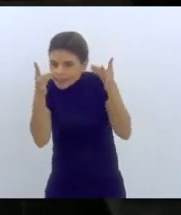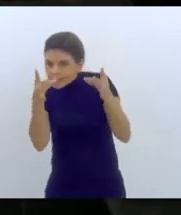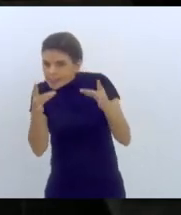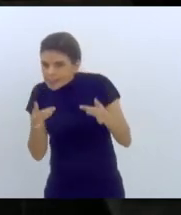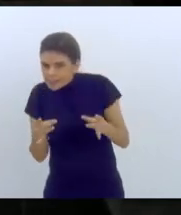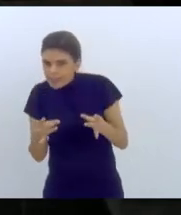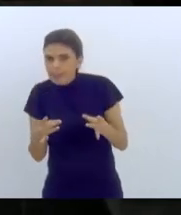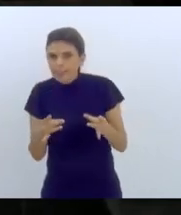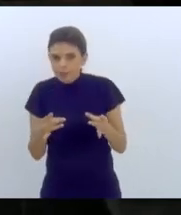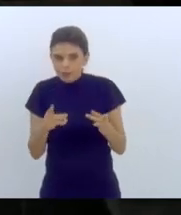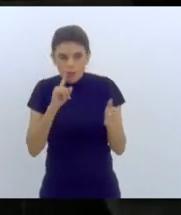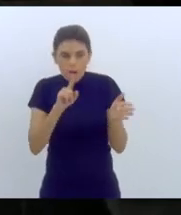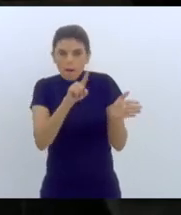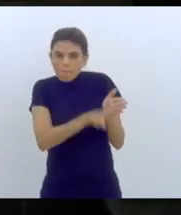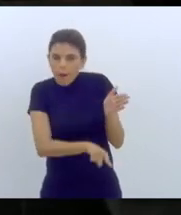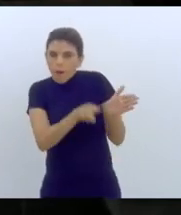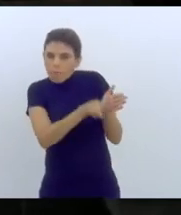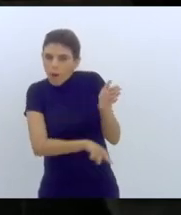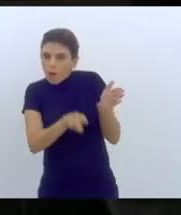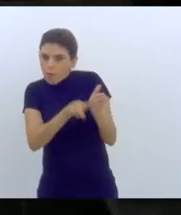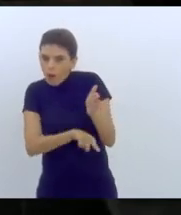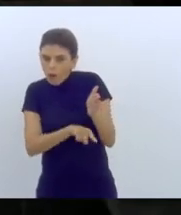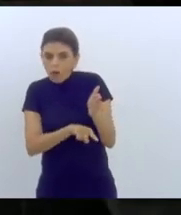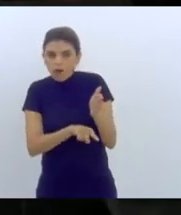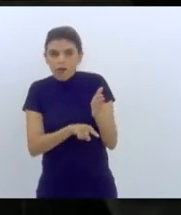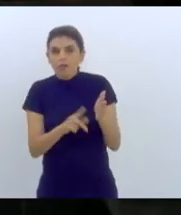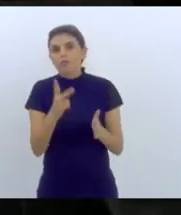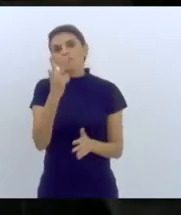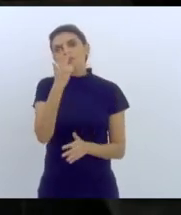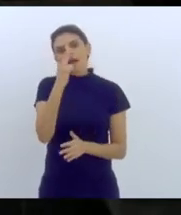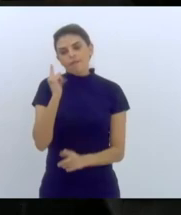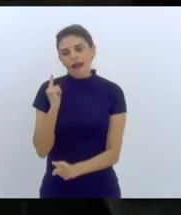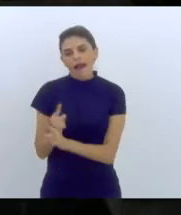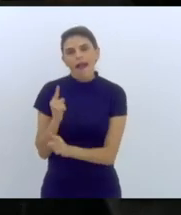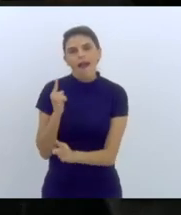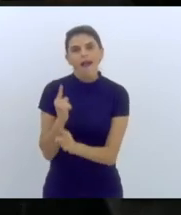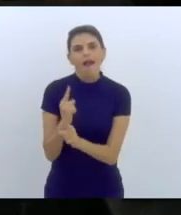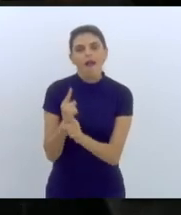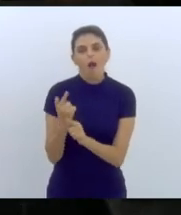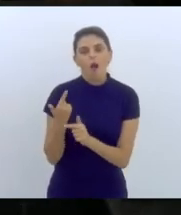esses abatimentos, nós vamos encontrar também